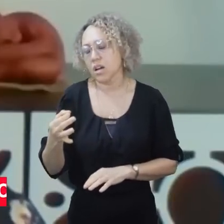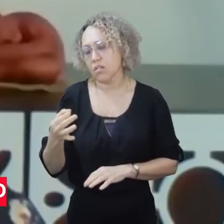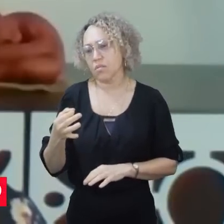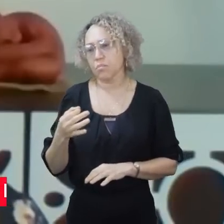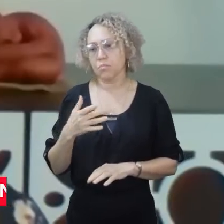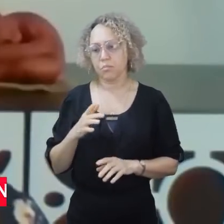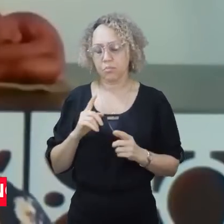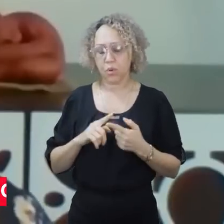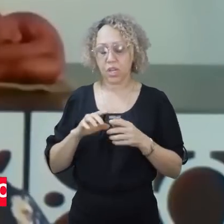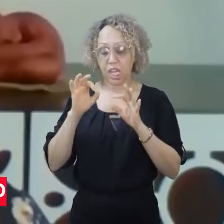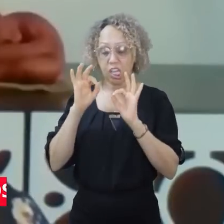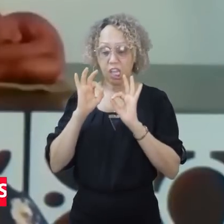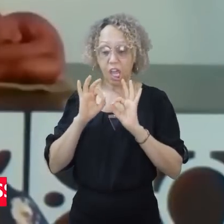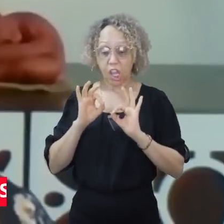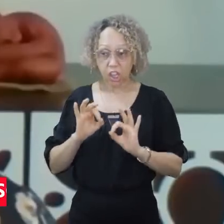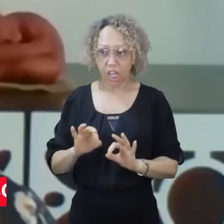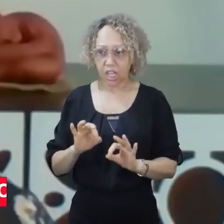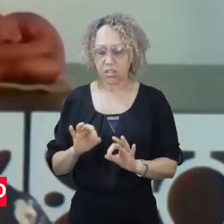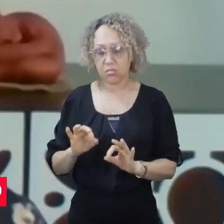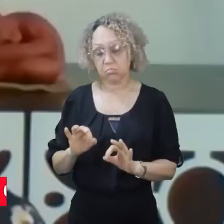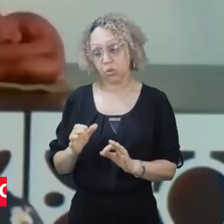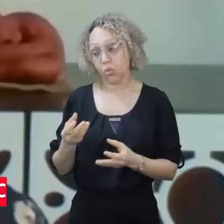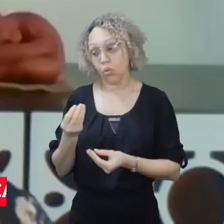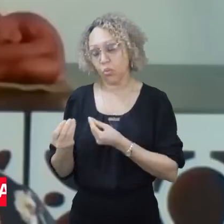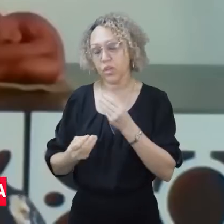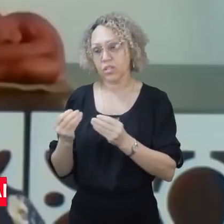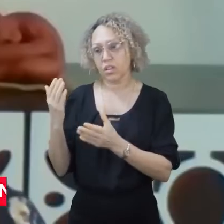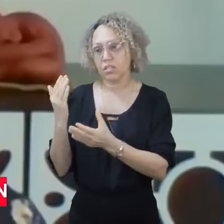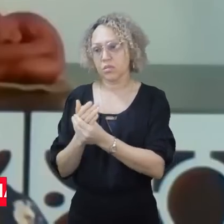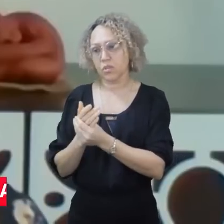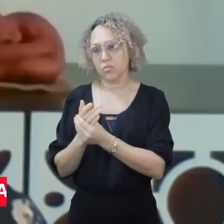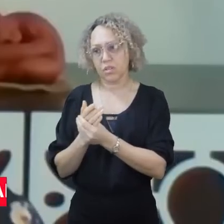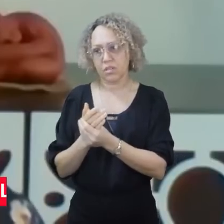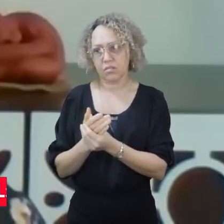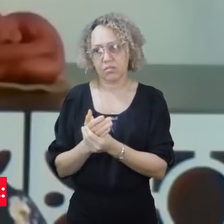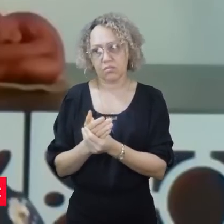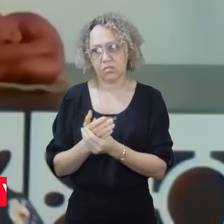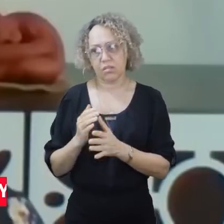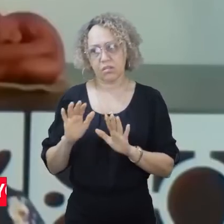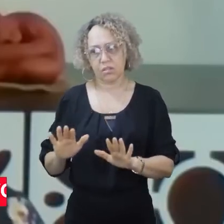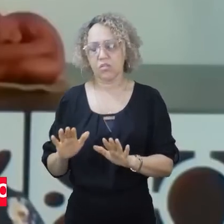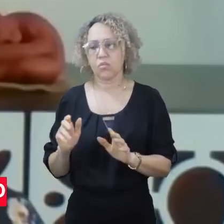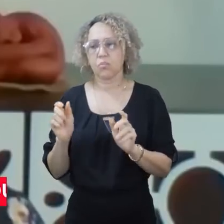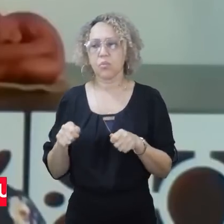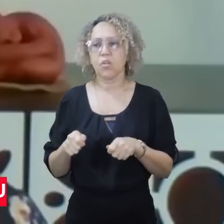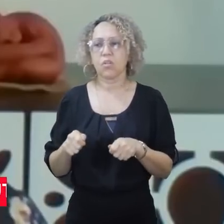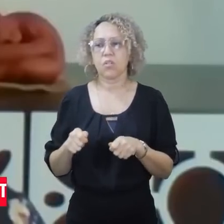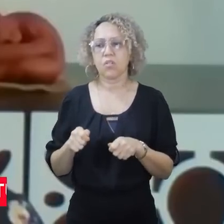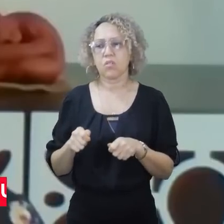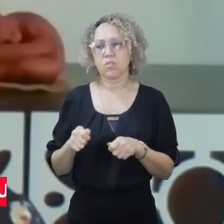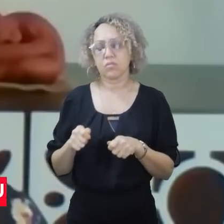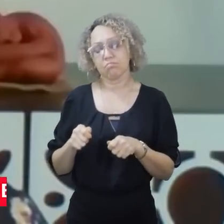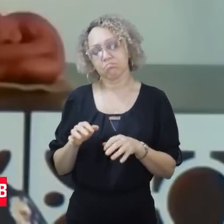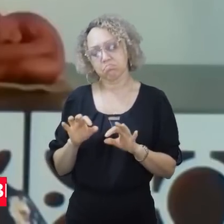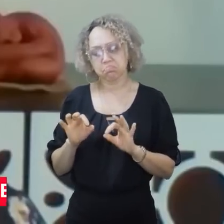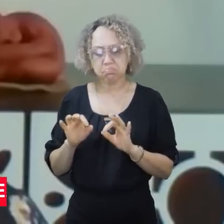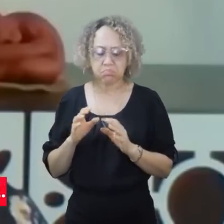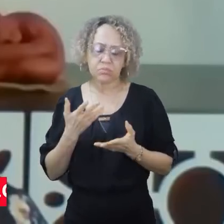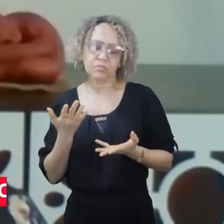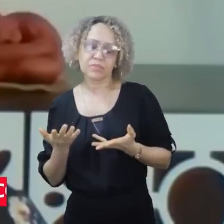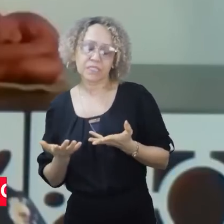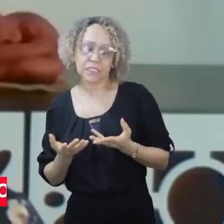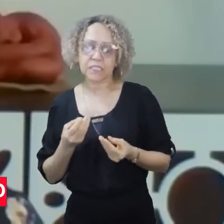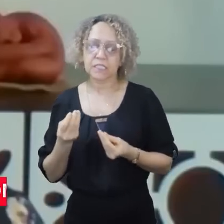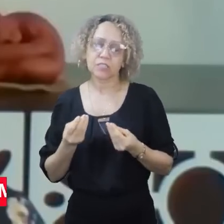da situação desses demais processos. Eu posso apenas fazer algum tipo de conjectura.